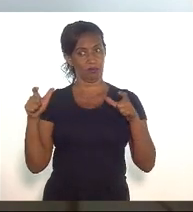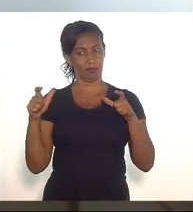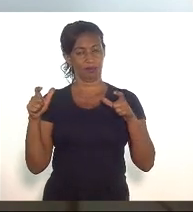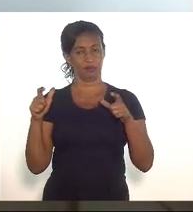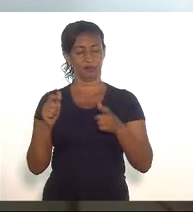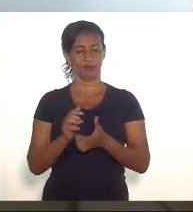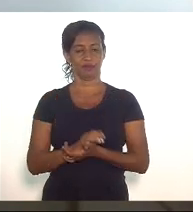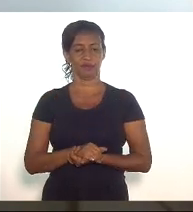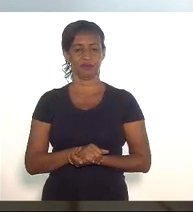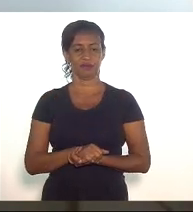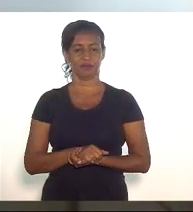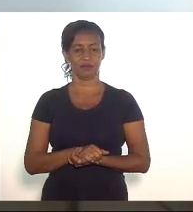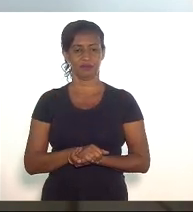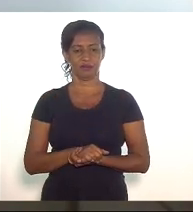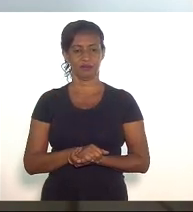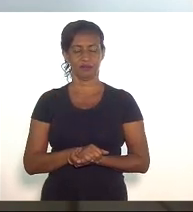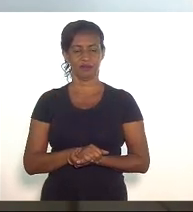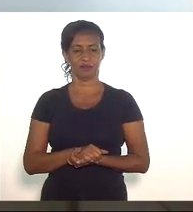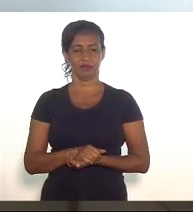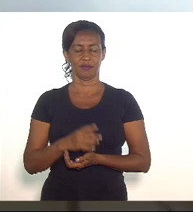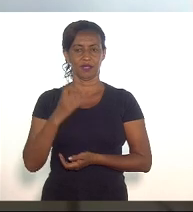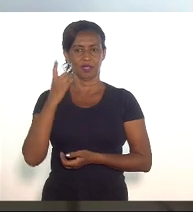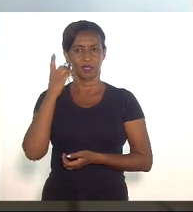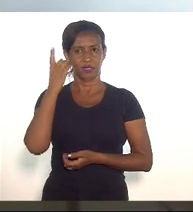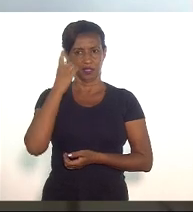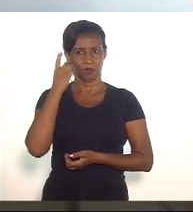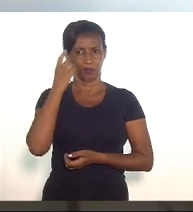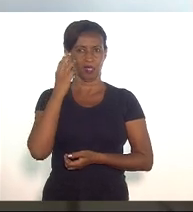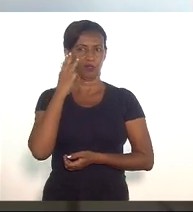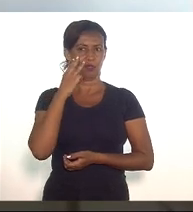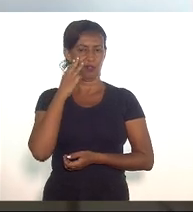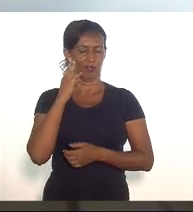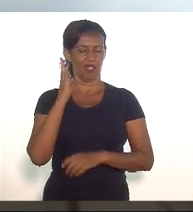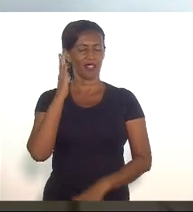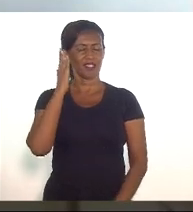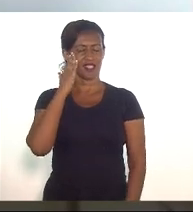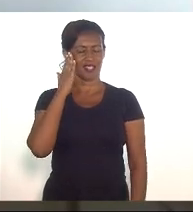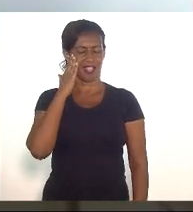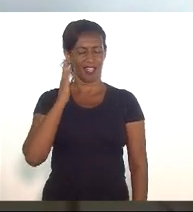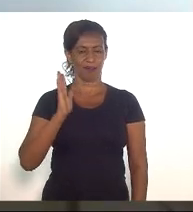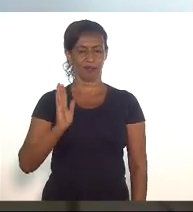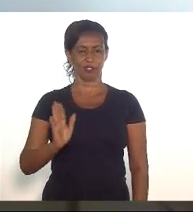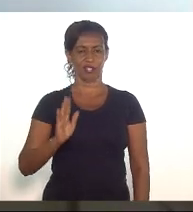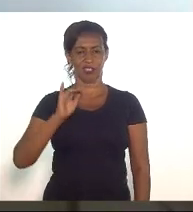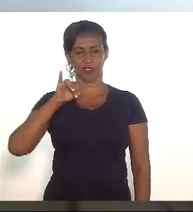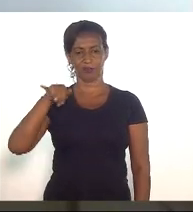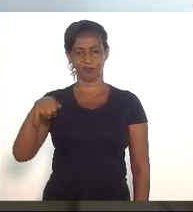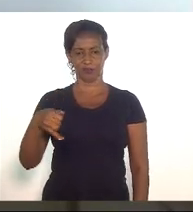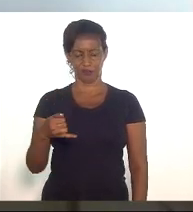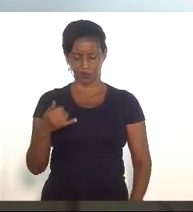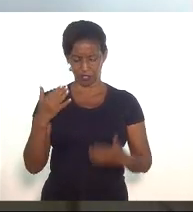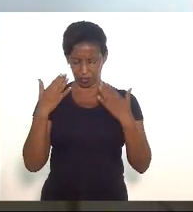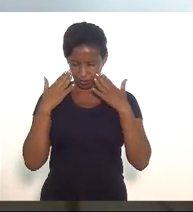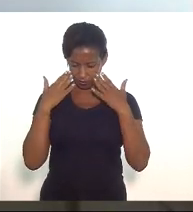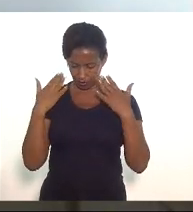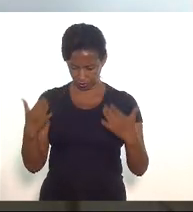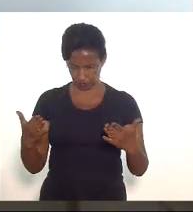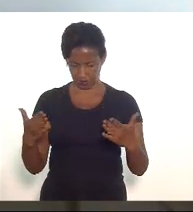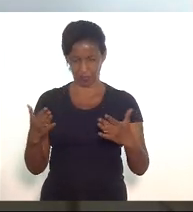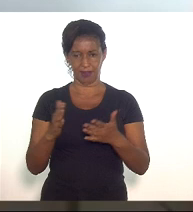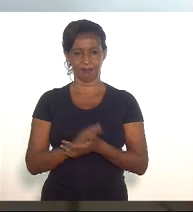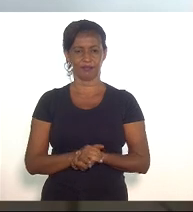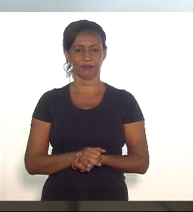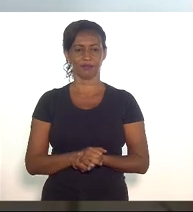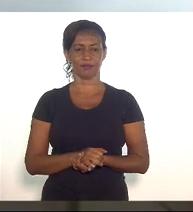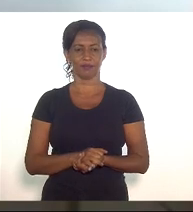parte. O deputado Valdec sabe, porque eu já tive oportunidade de me expressar diversas